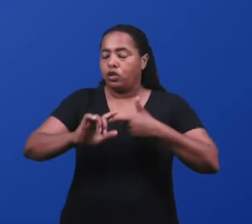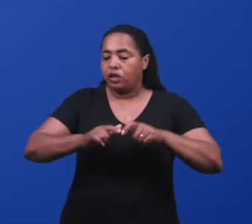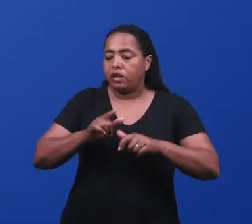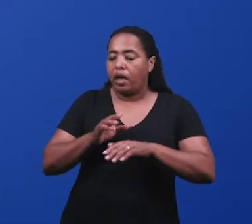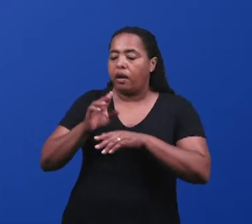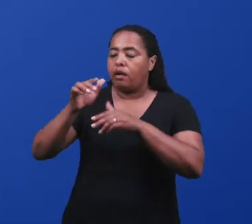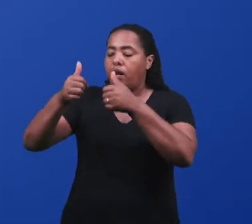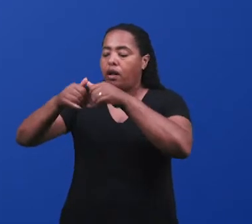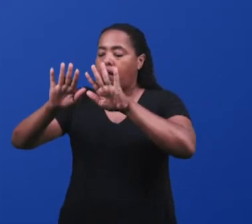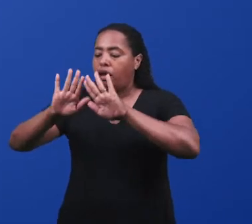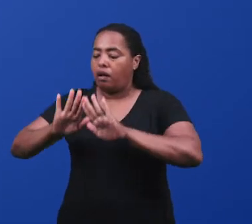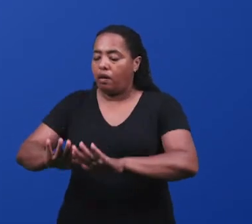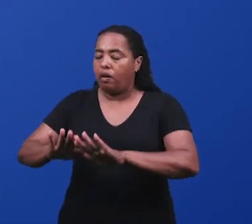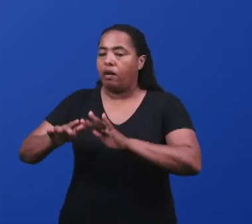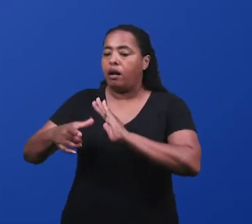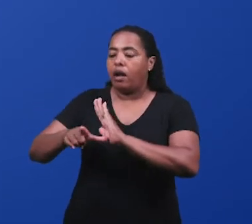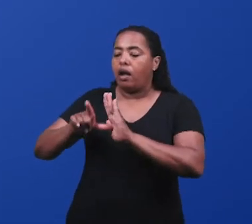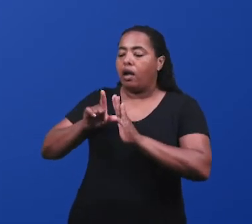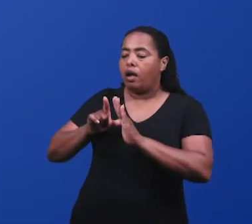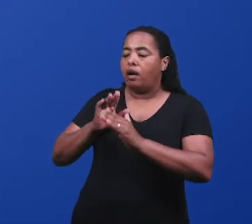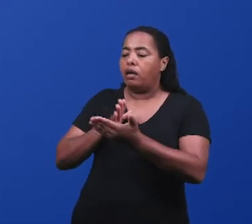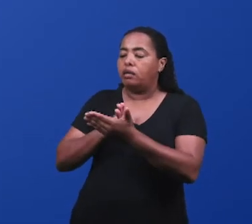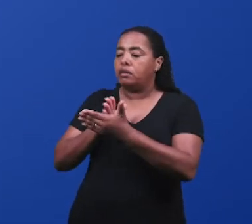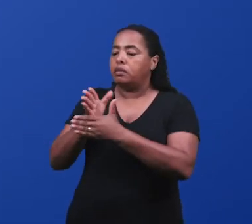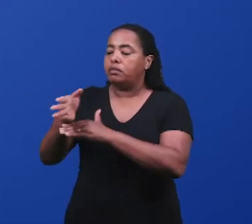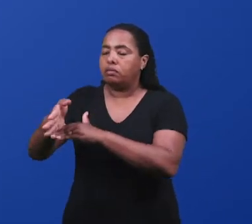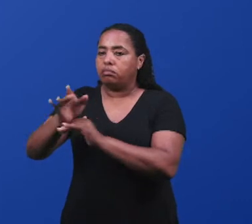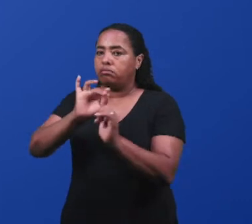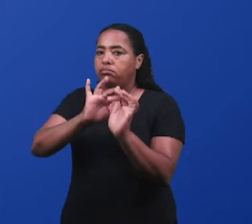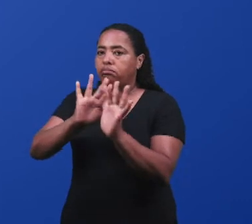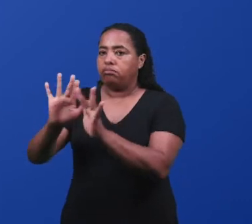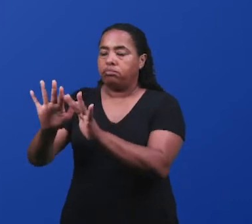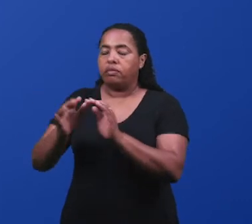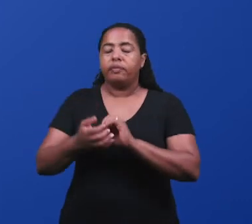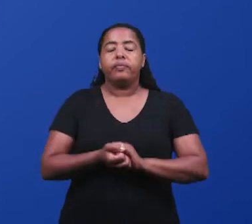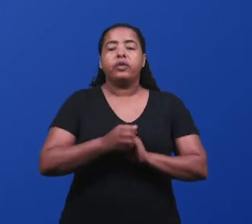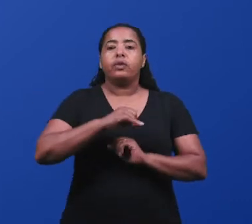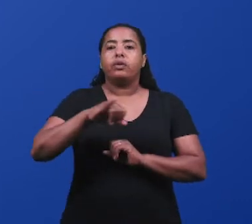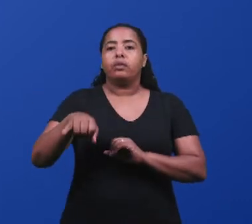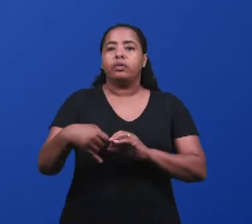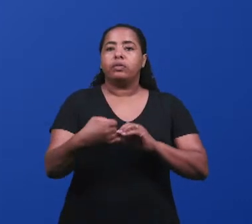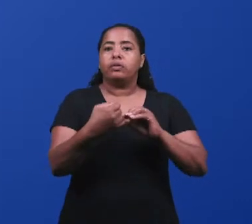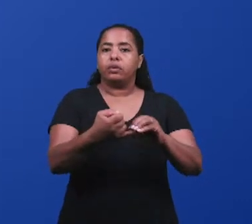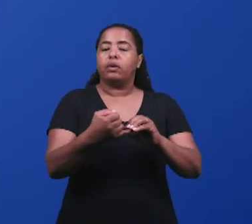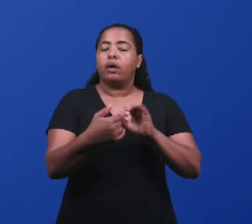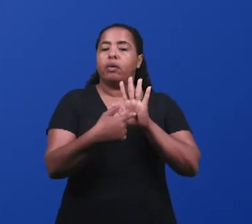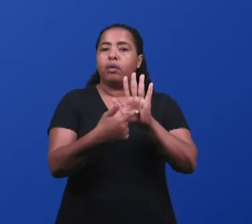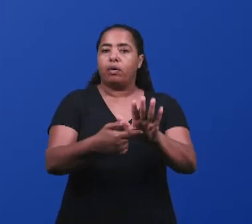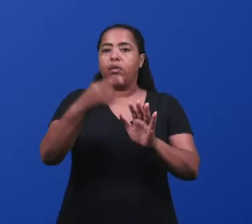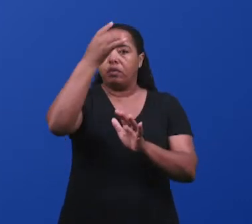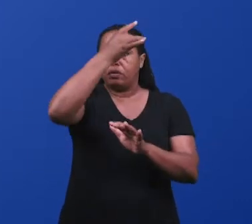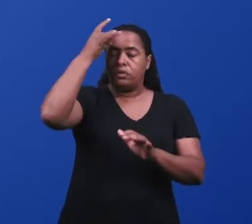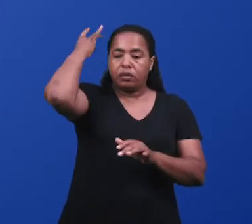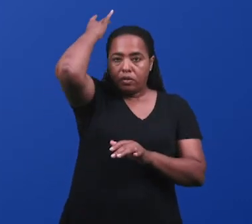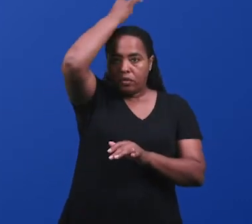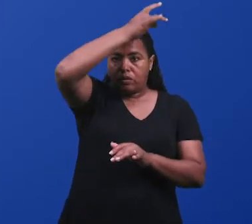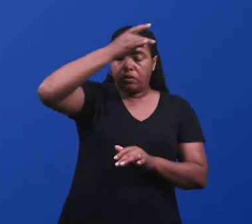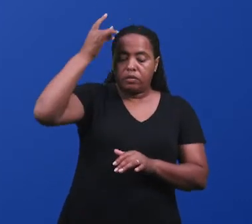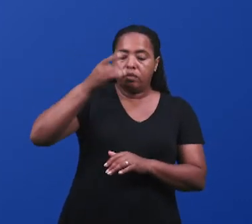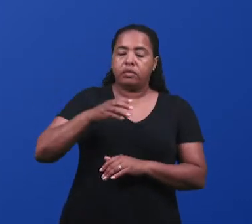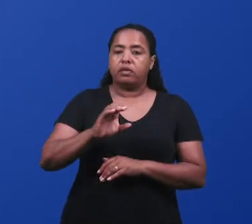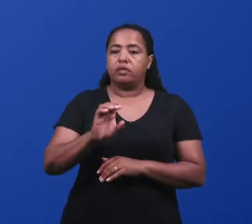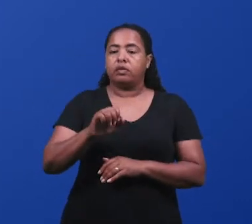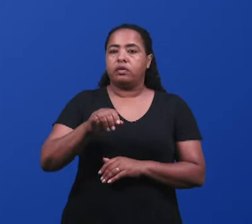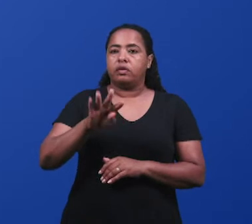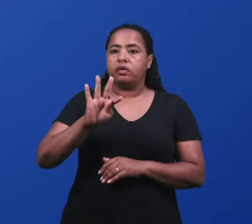passassem. Bom, Josué nos aponta profeticamente para o Espírito Santo no nosso tempo. Sitim era o local